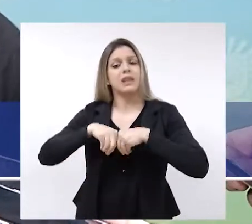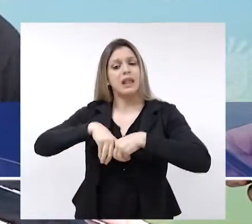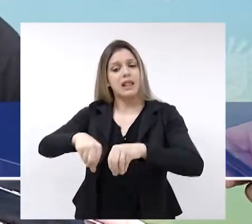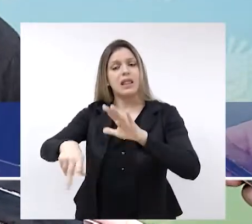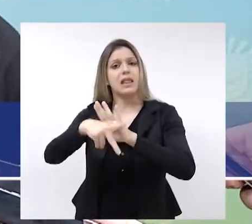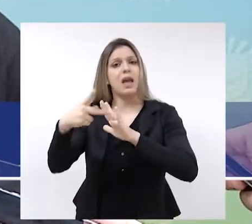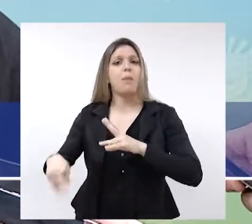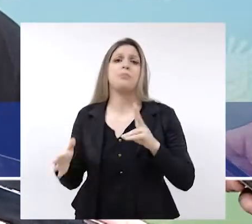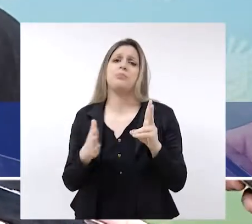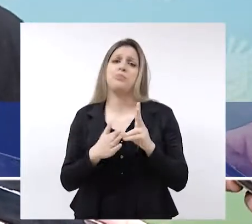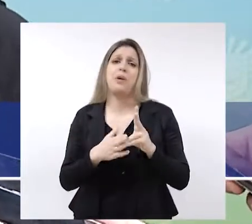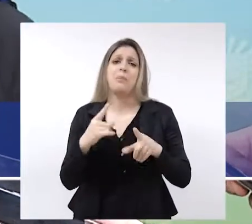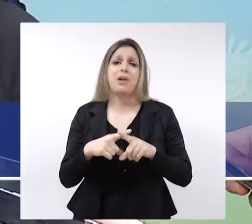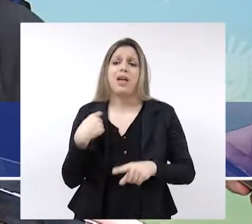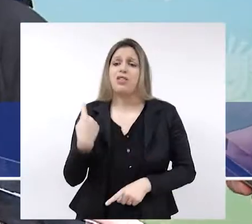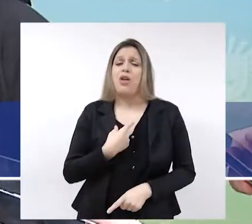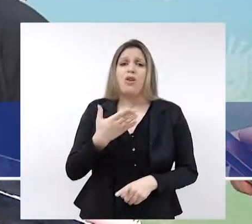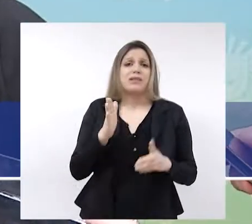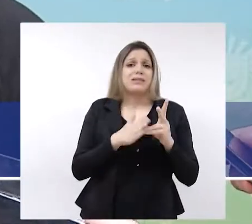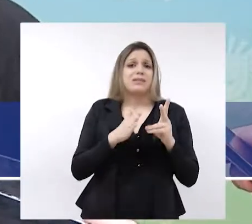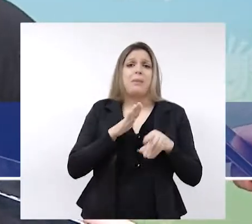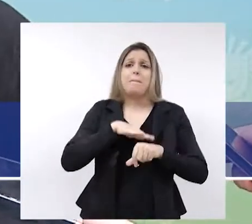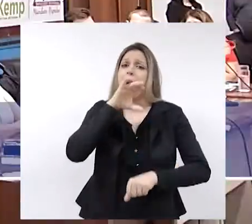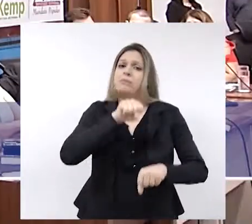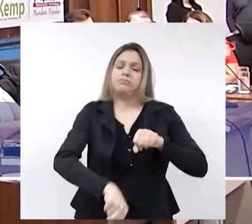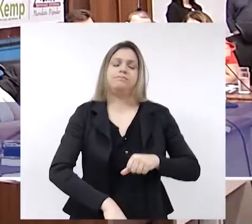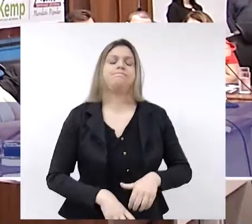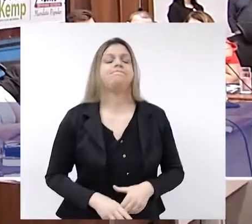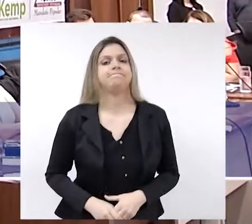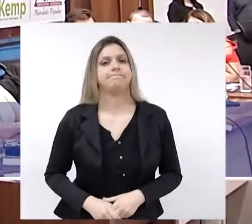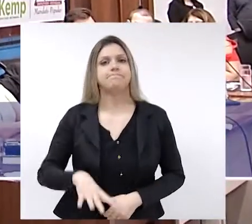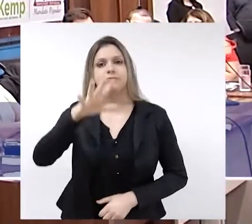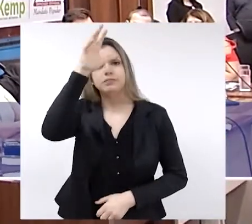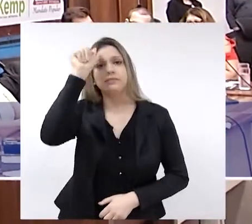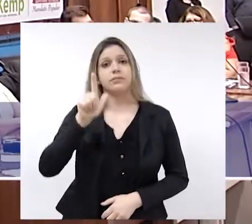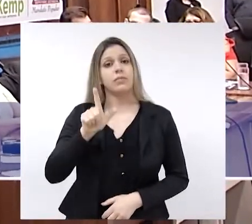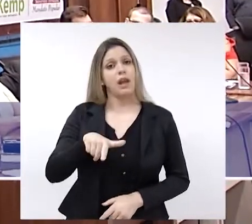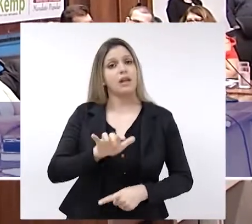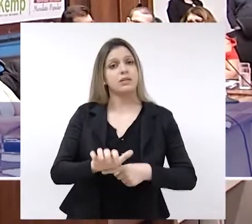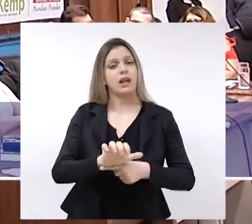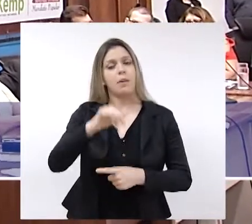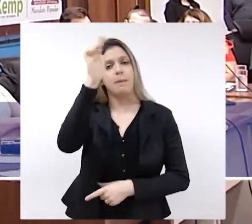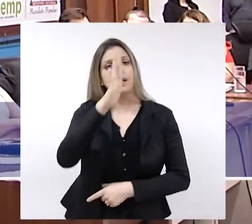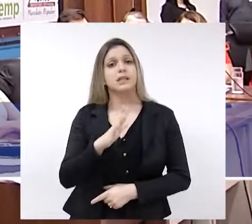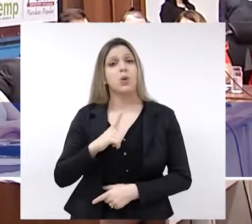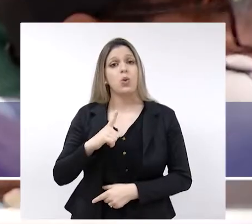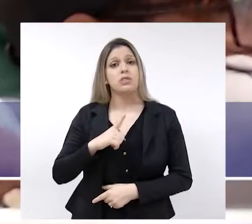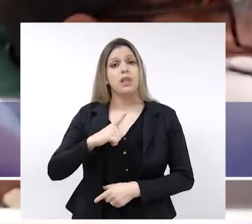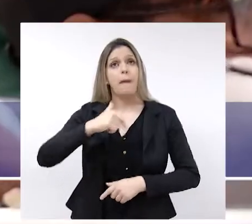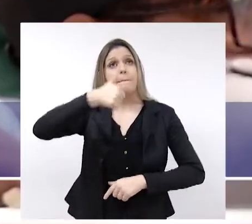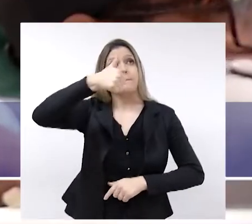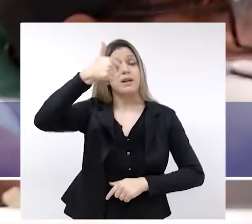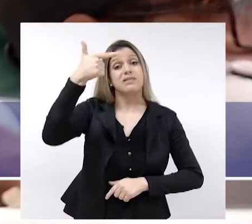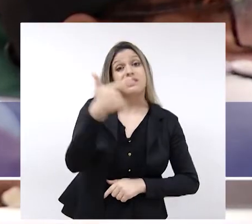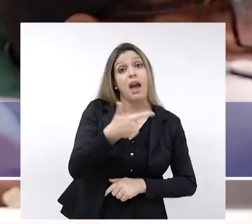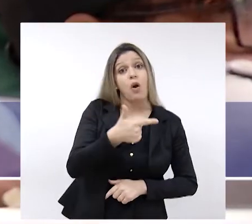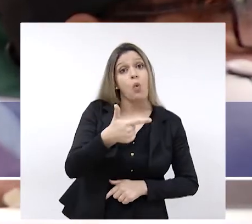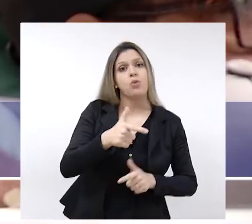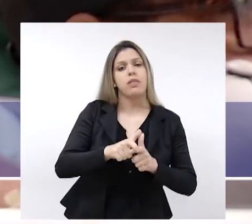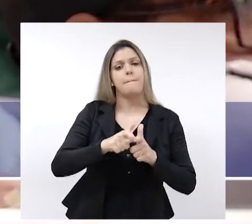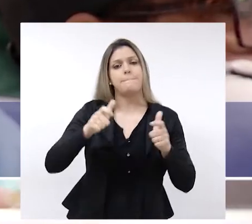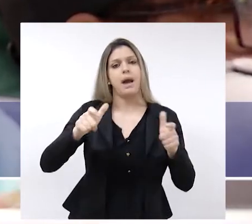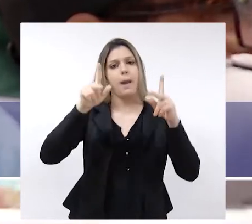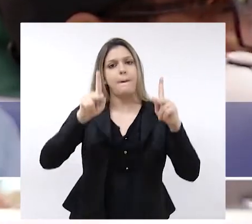vêm acontecendo, e o maior prejudicado somos nós. Mato Grosso do Sul é o estado brasileiro que possui a segunda maior